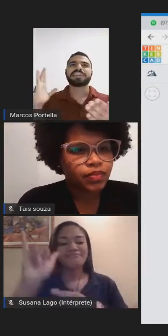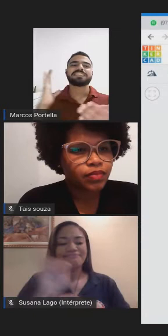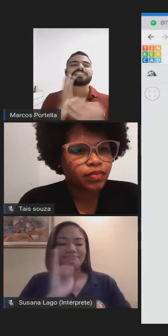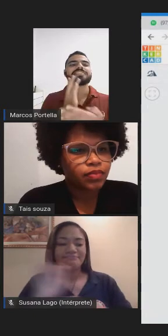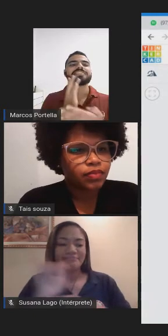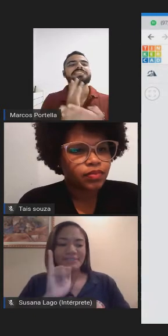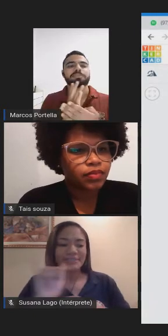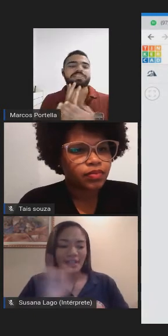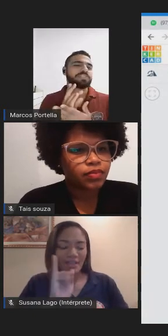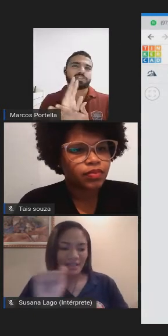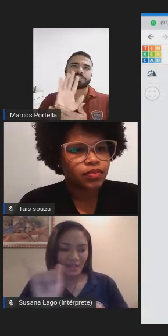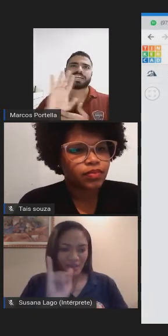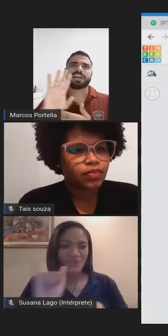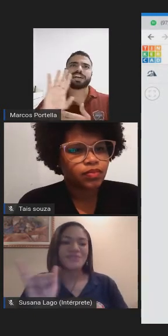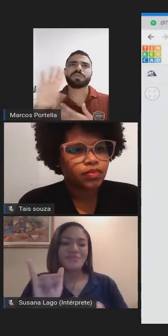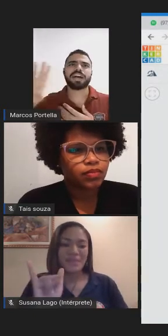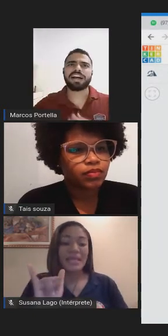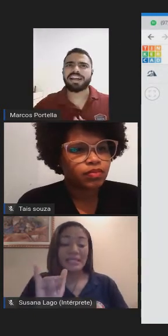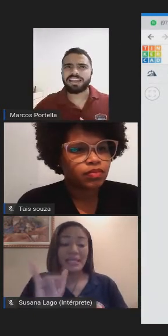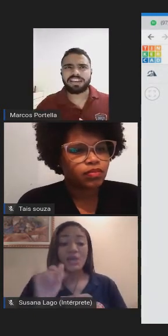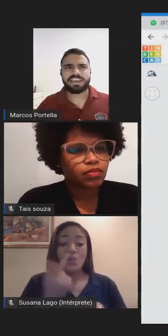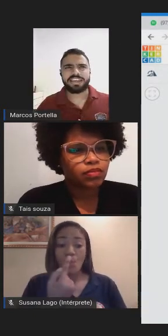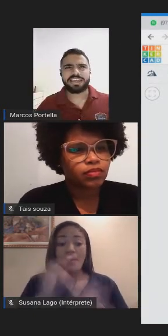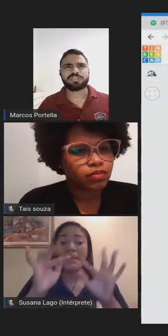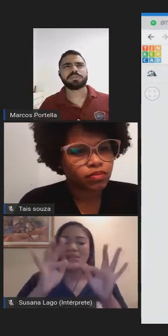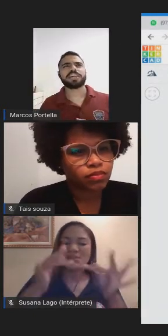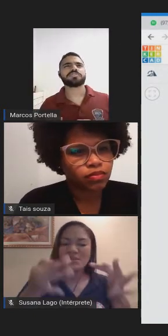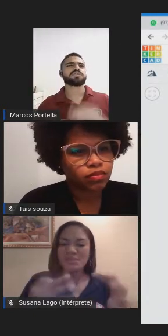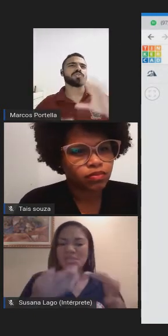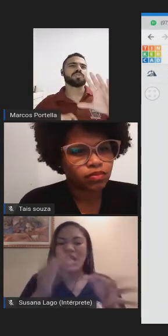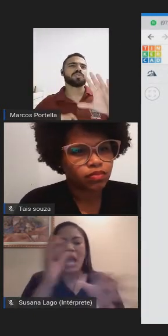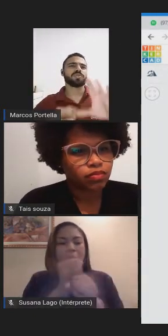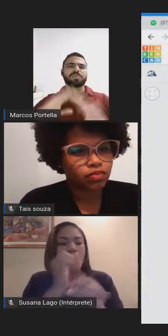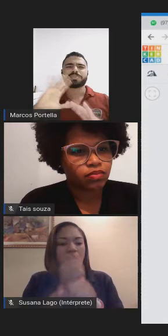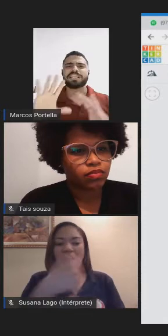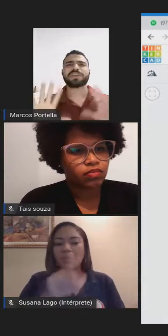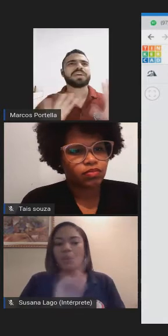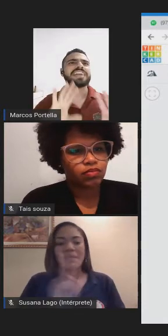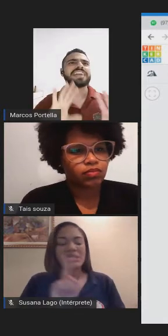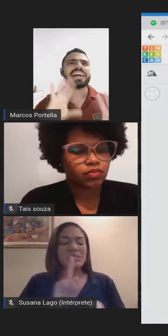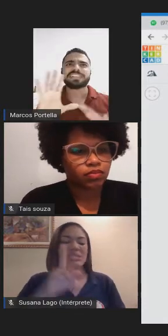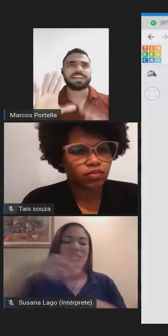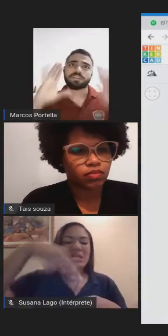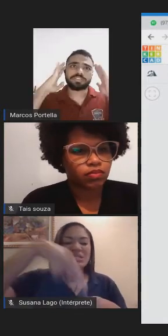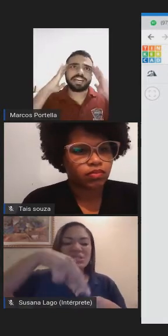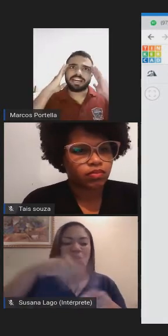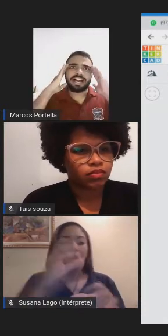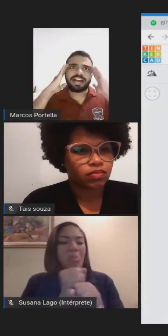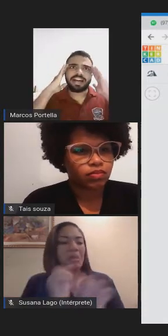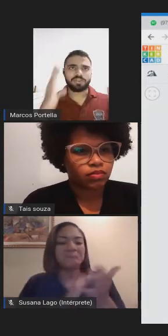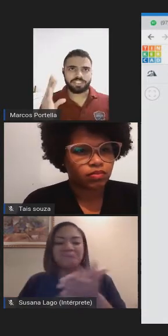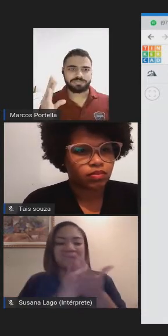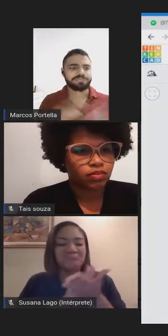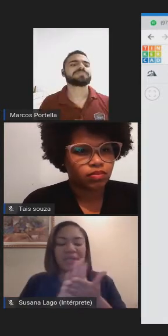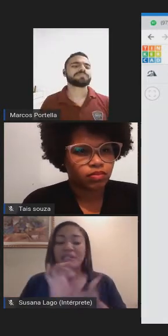lógica, mais simples, que você não ia precisar calcular soma de resistor, não ia precisar calcular nada, era só usar